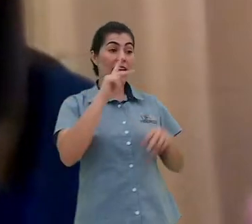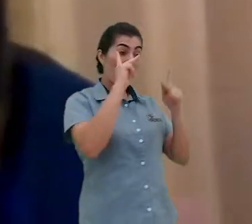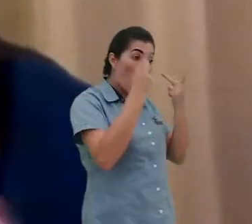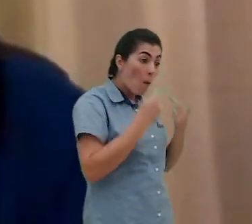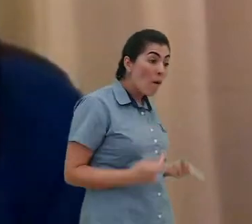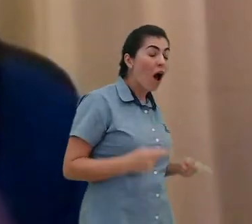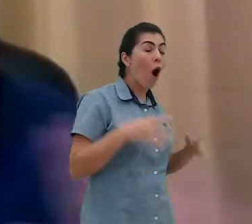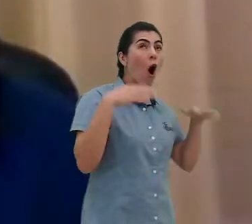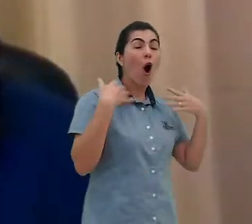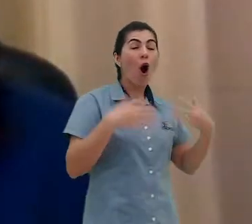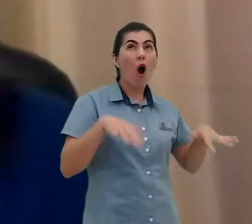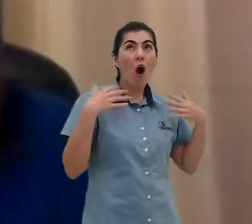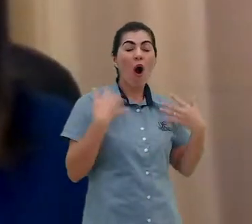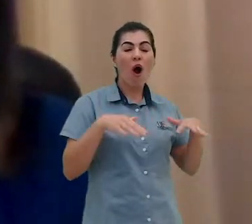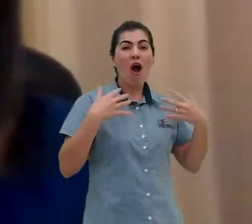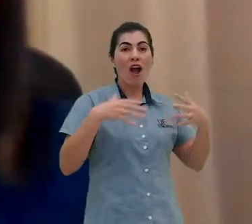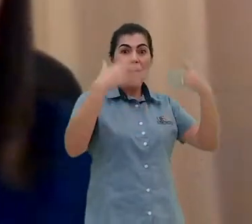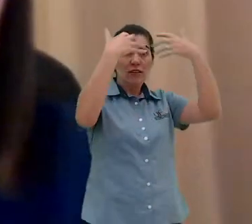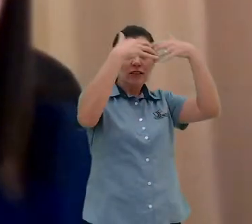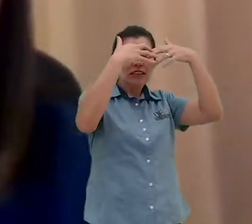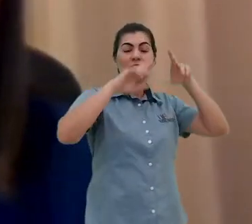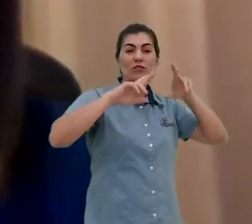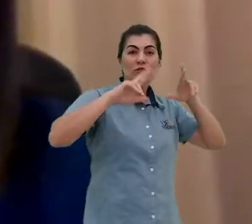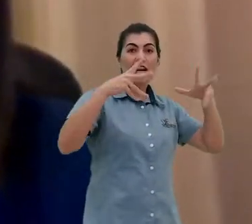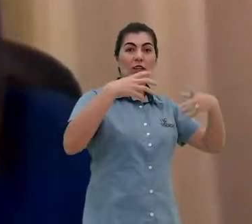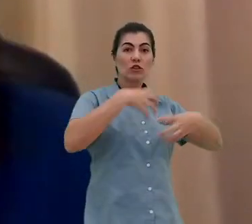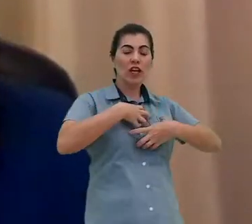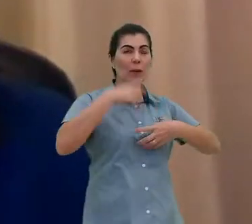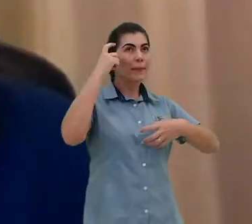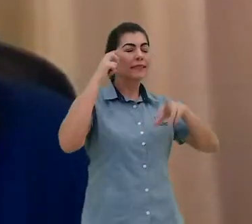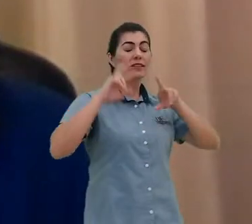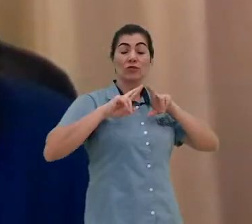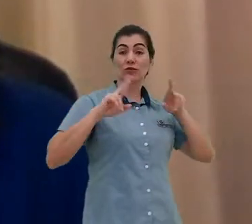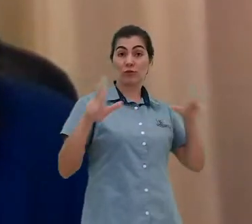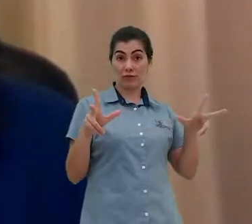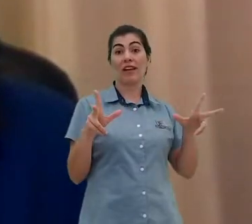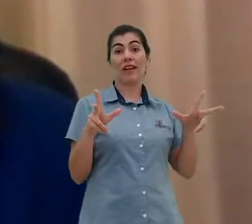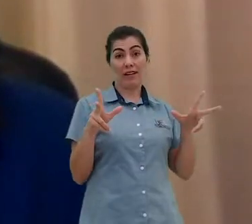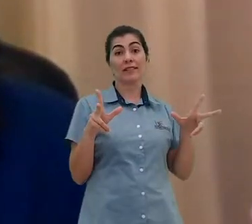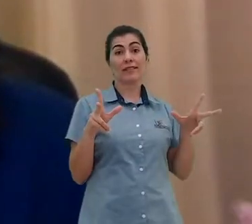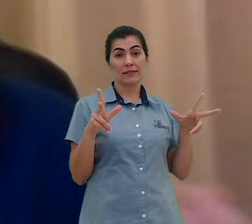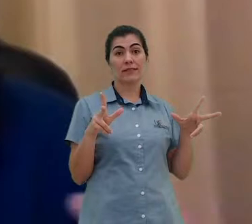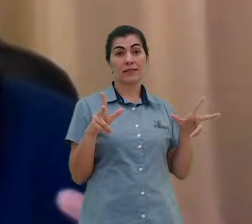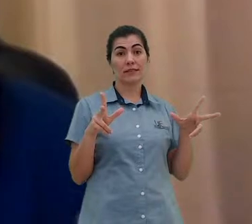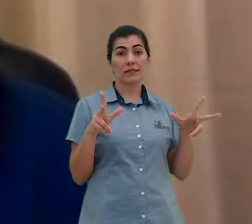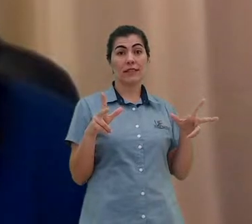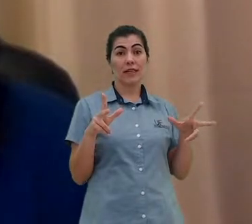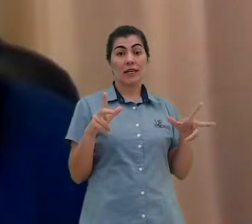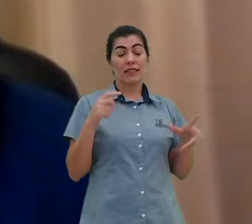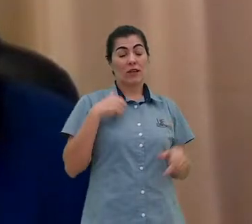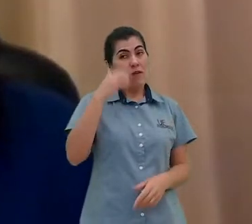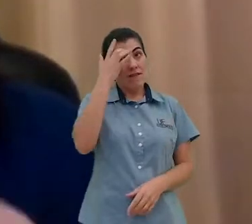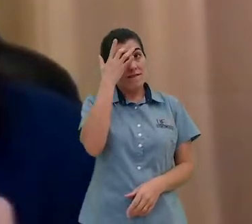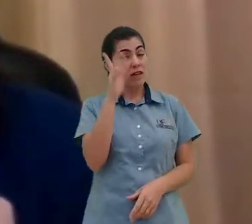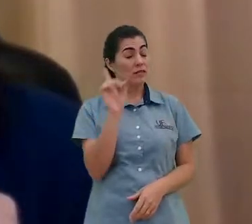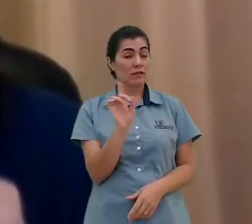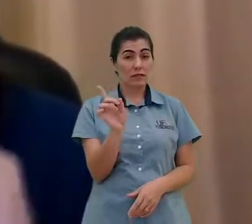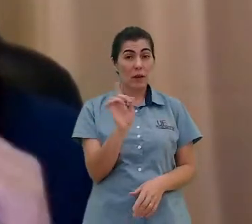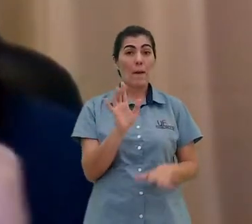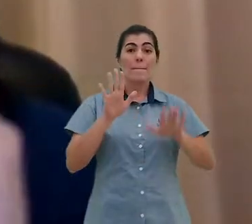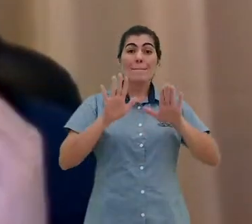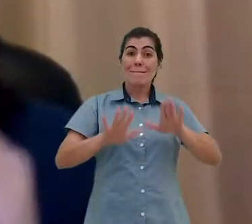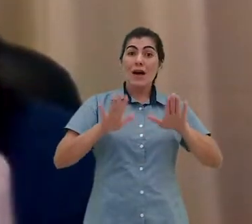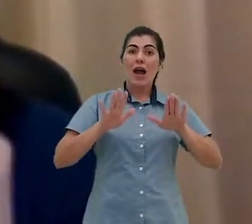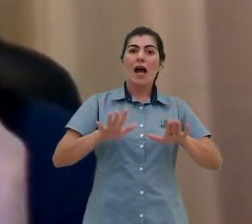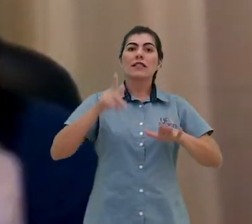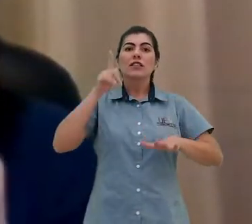então, meu Deus, que diferente o jeito de pensar. Então, não é fácil, mas se a gente